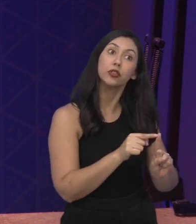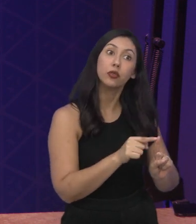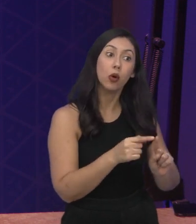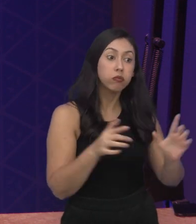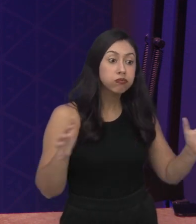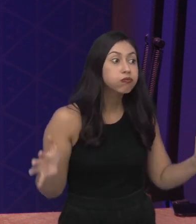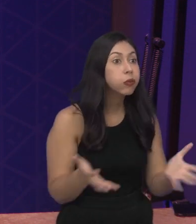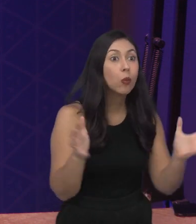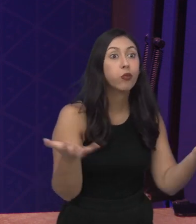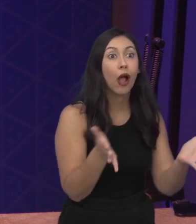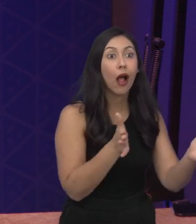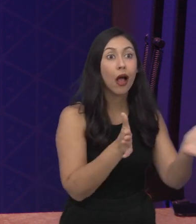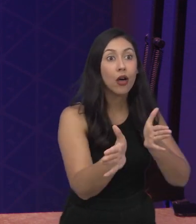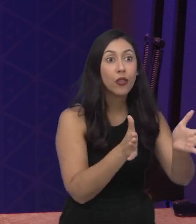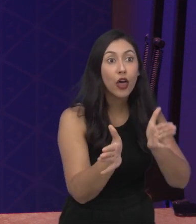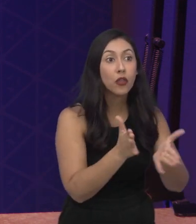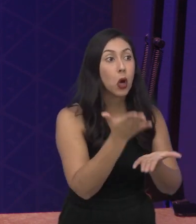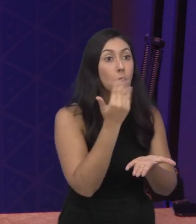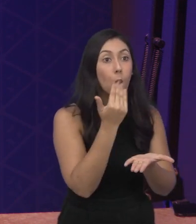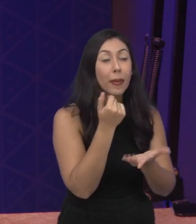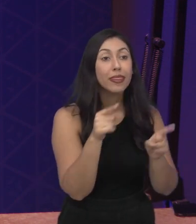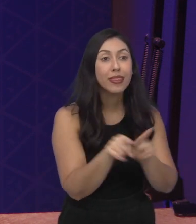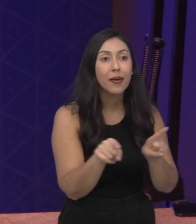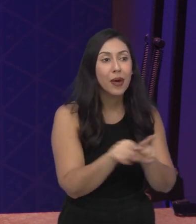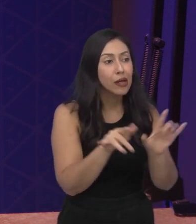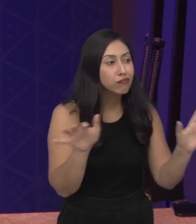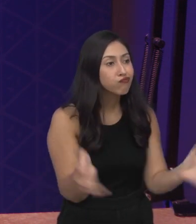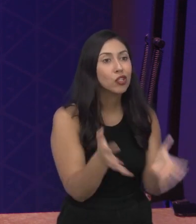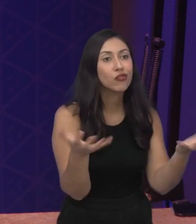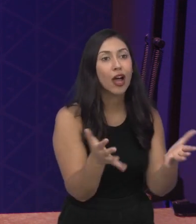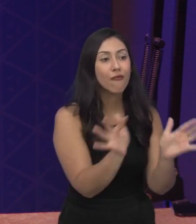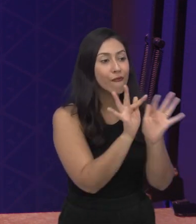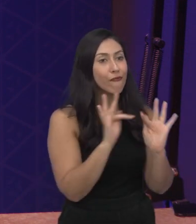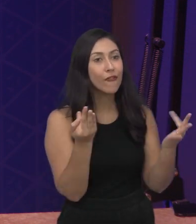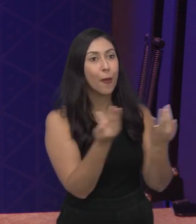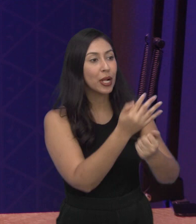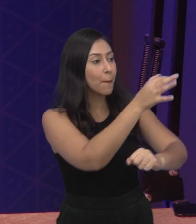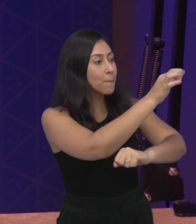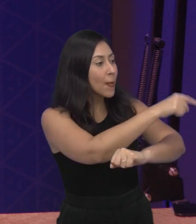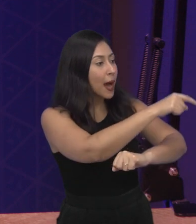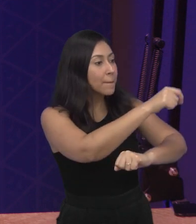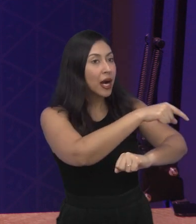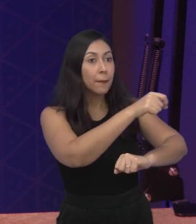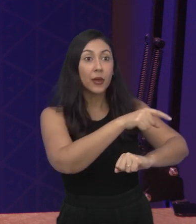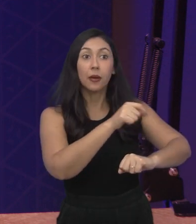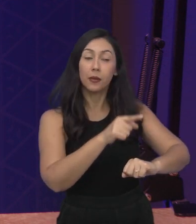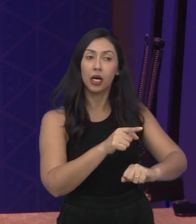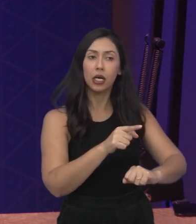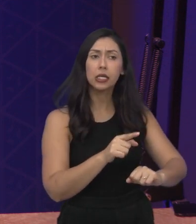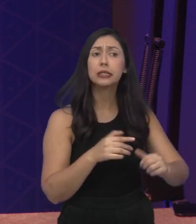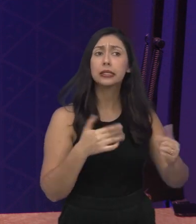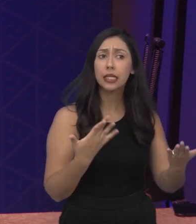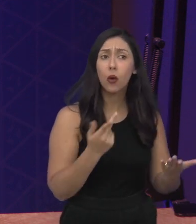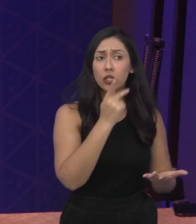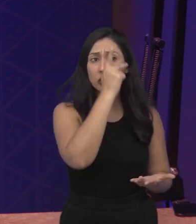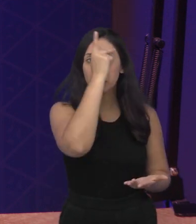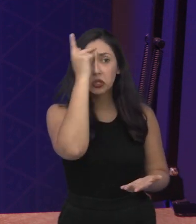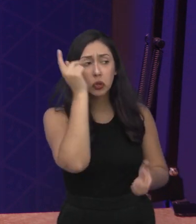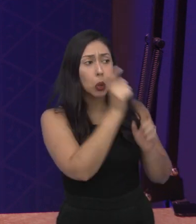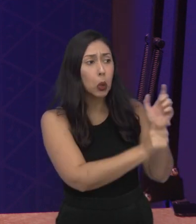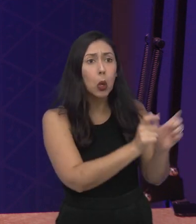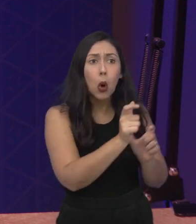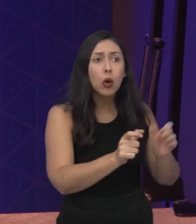à alimentação e incentivar a agricultura familiar. Por meio dessa iniciativa, é possível que agricultores, cooperativas